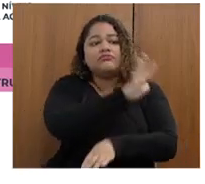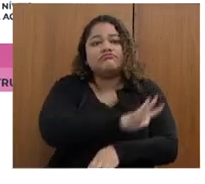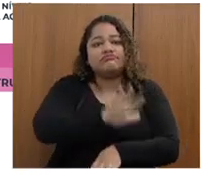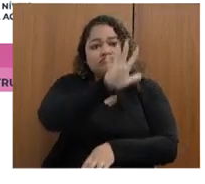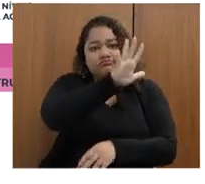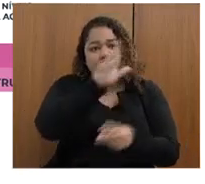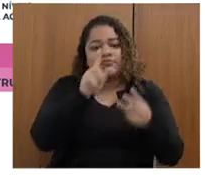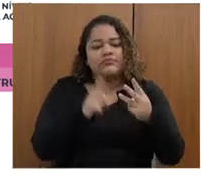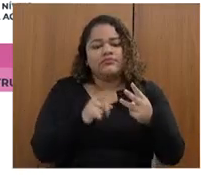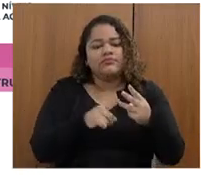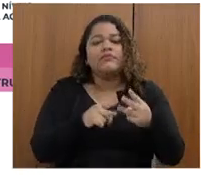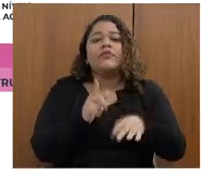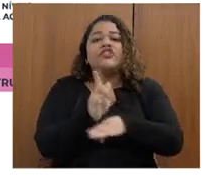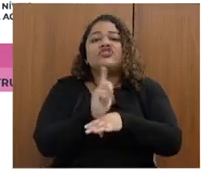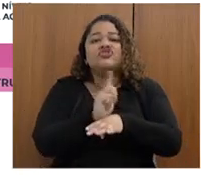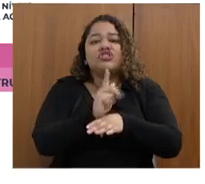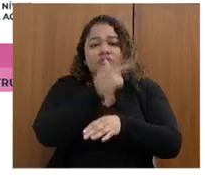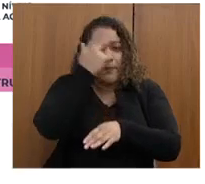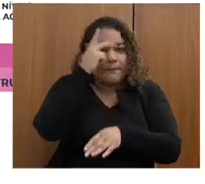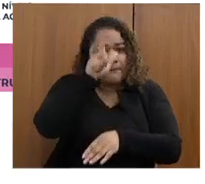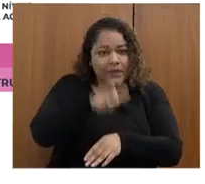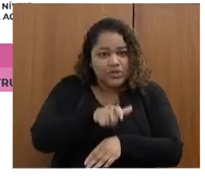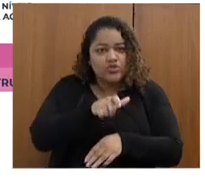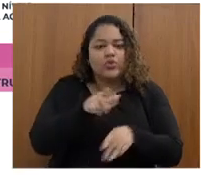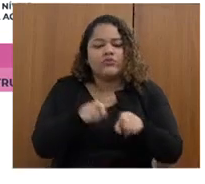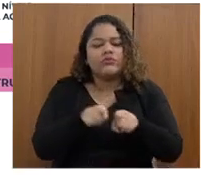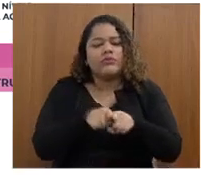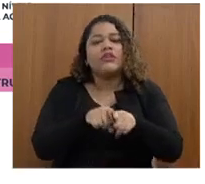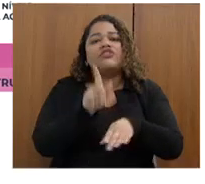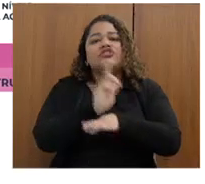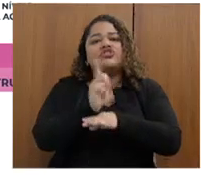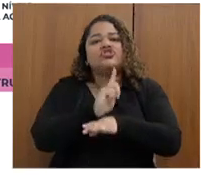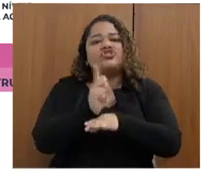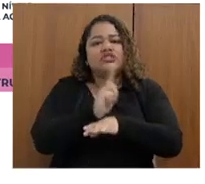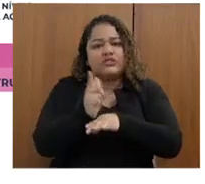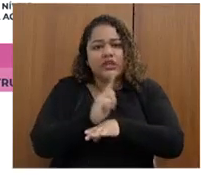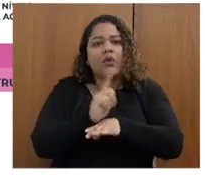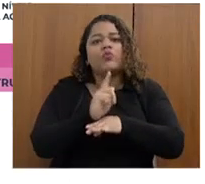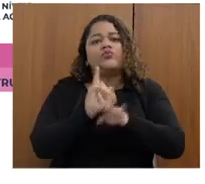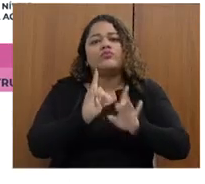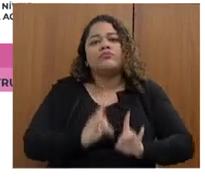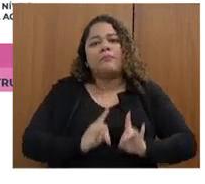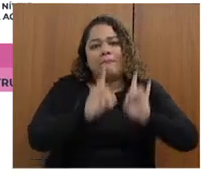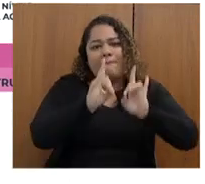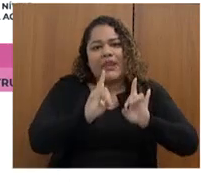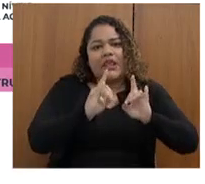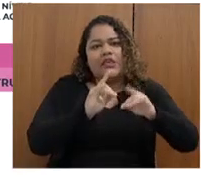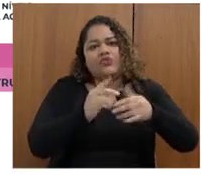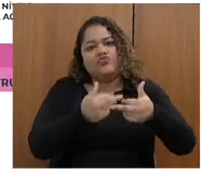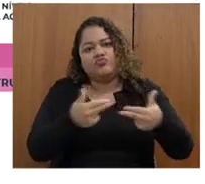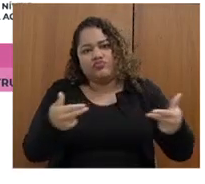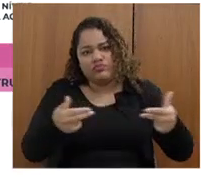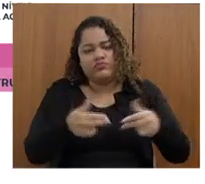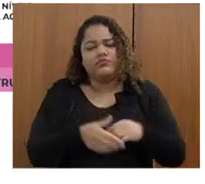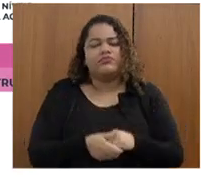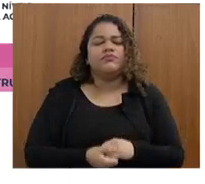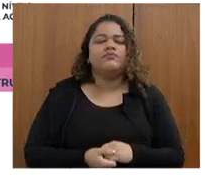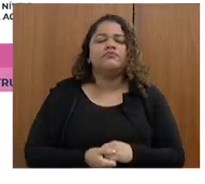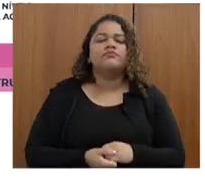e a gestão de infraestrutura essas três frentes elas são responsáveis por trazer né